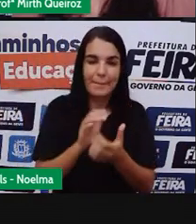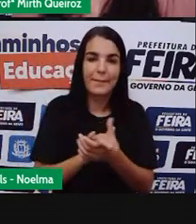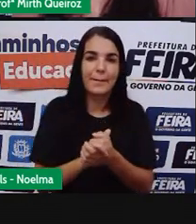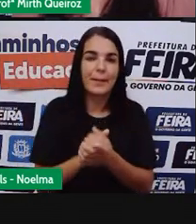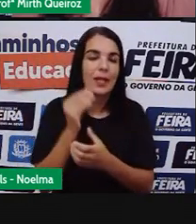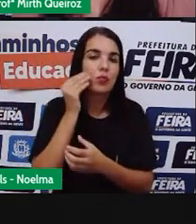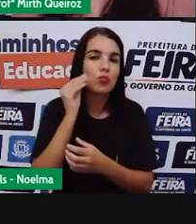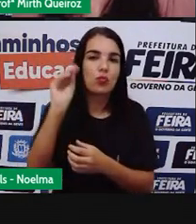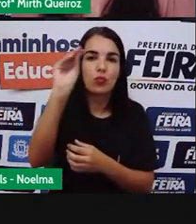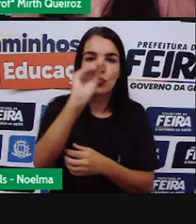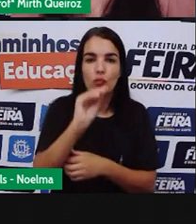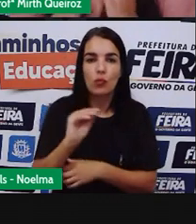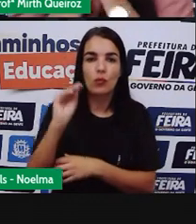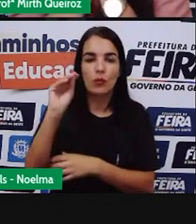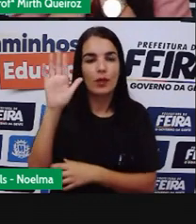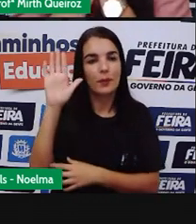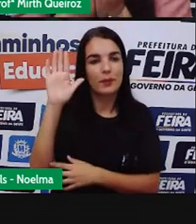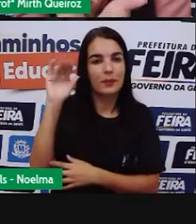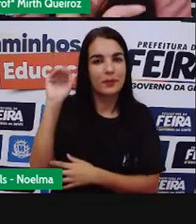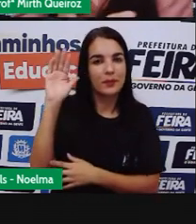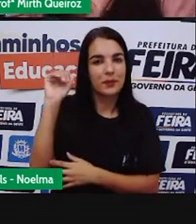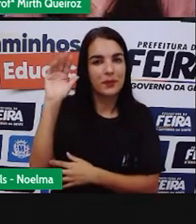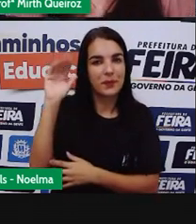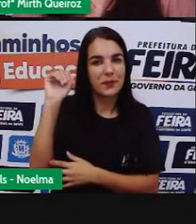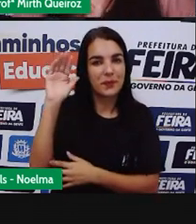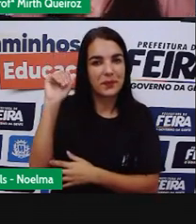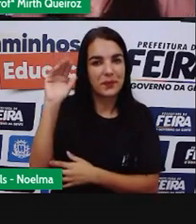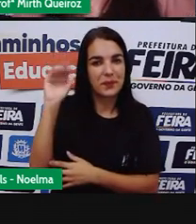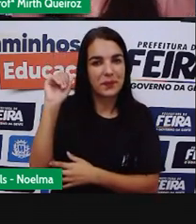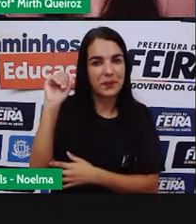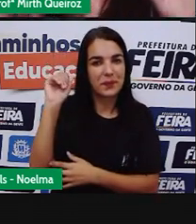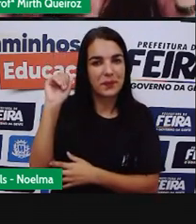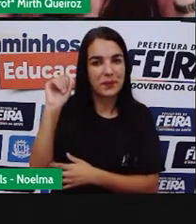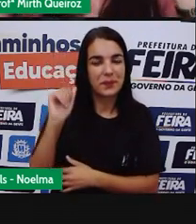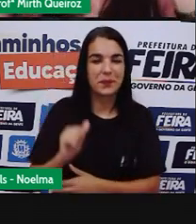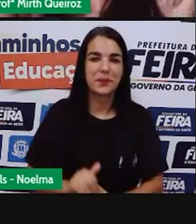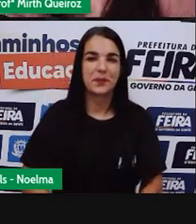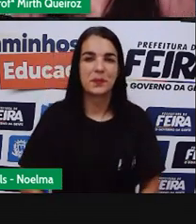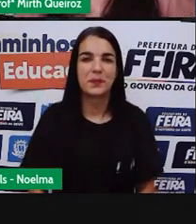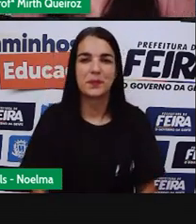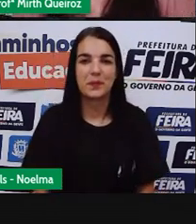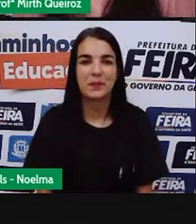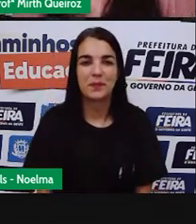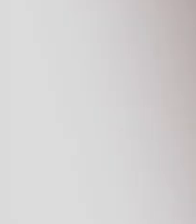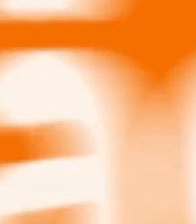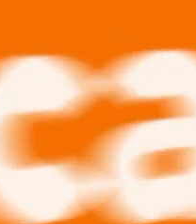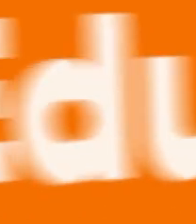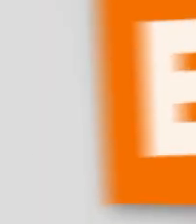certo? Beijinho no coração de todos vocês e até a próxima aula. Tchau, tchau!